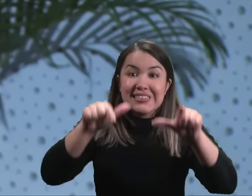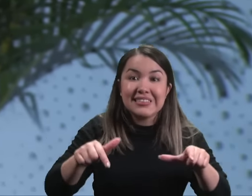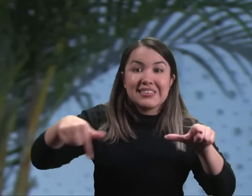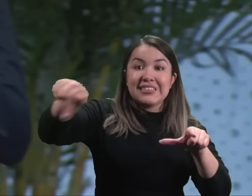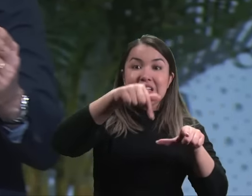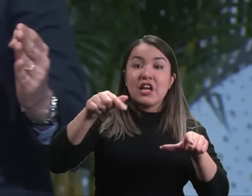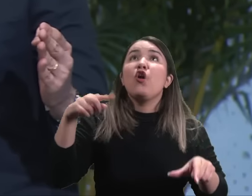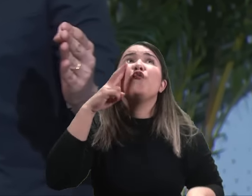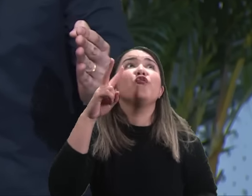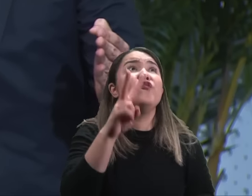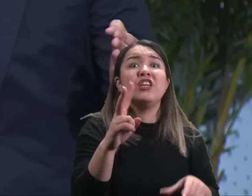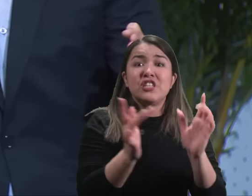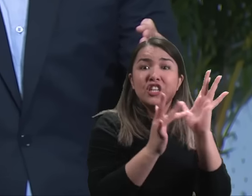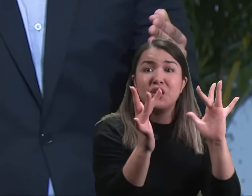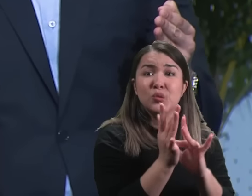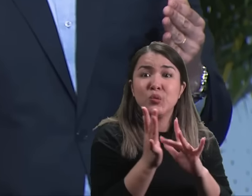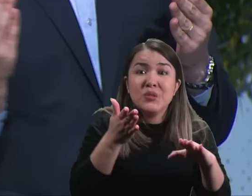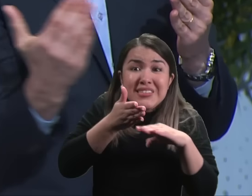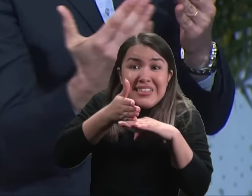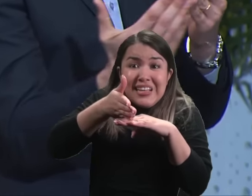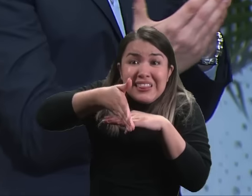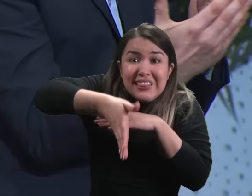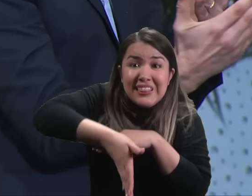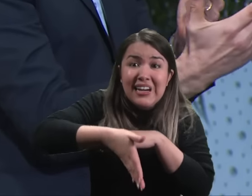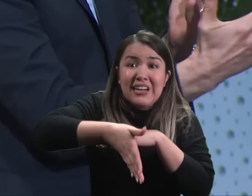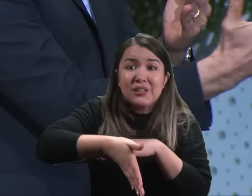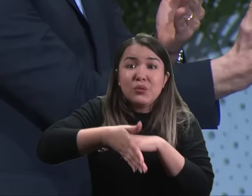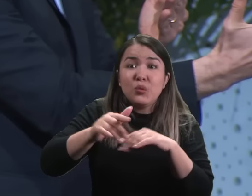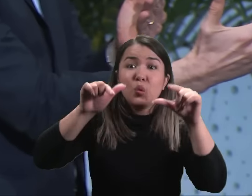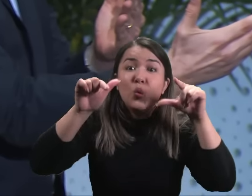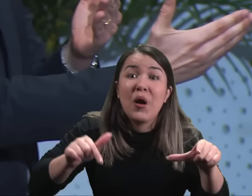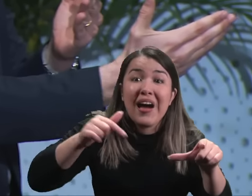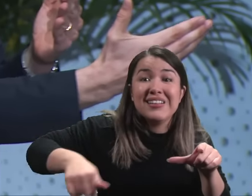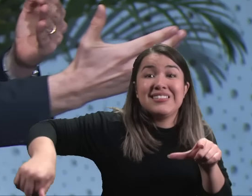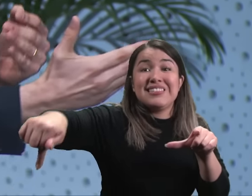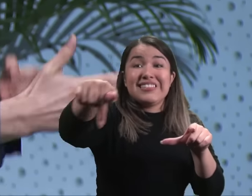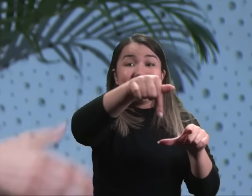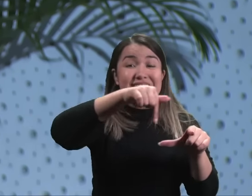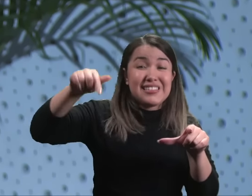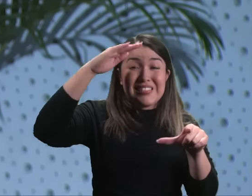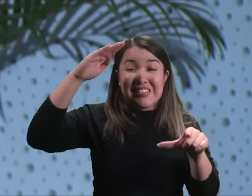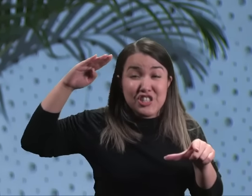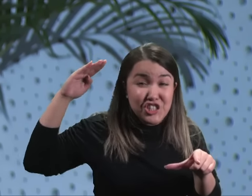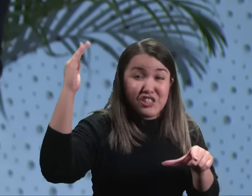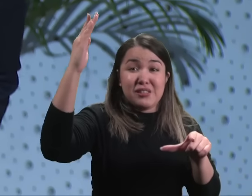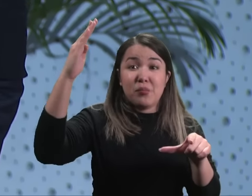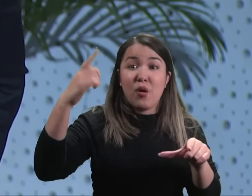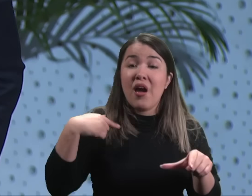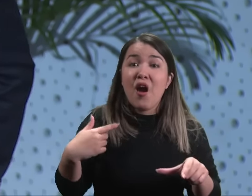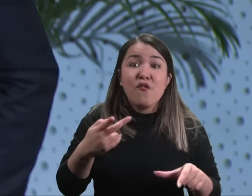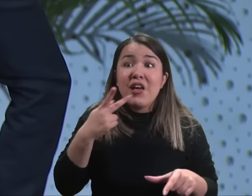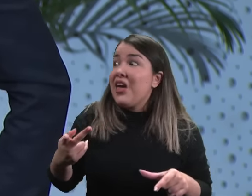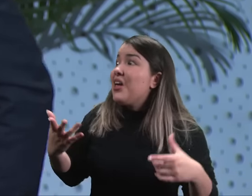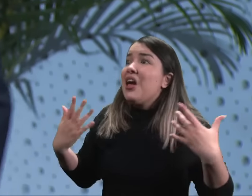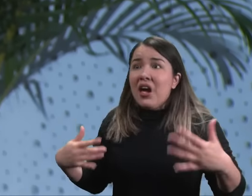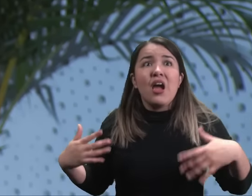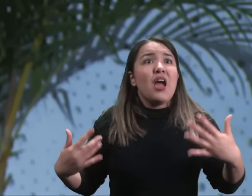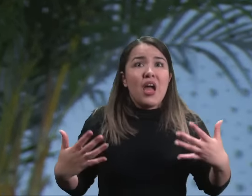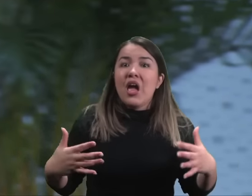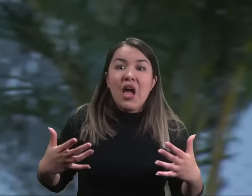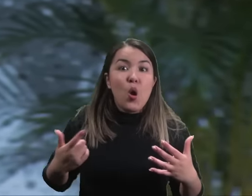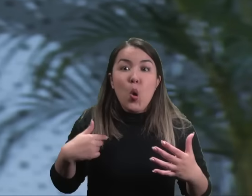eu vi Jesus entrando no lugar Santíssimo do Santuário Celestial ele disse assim o Santuário não